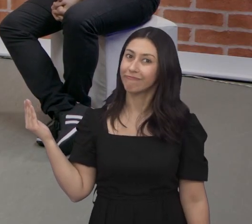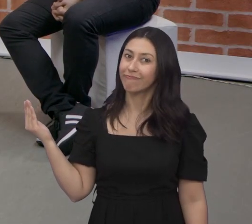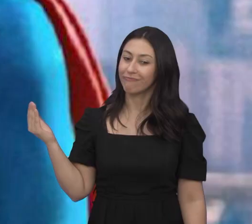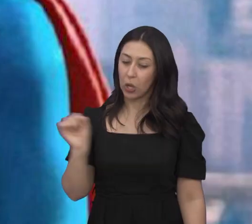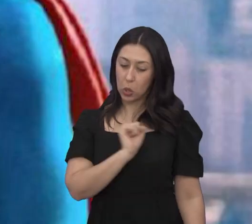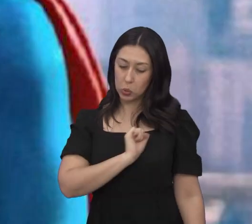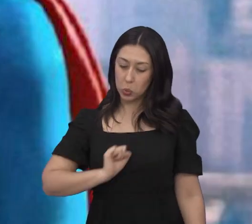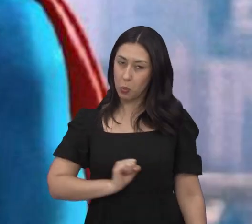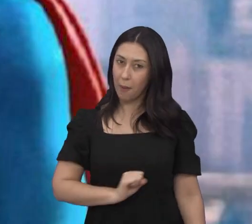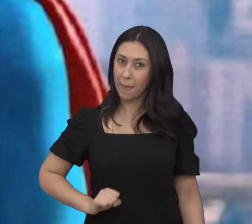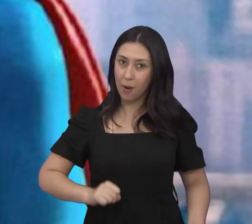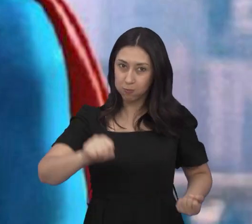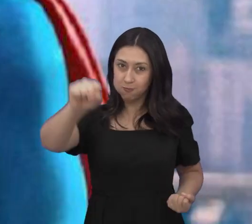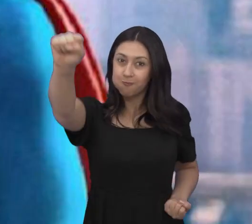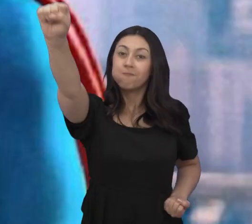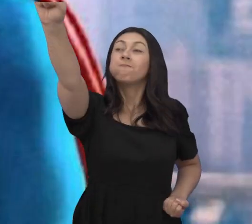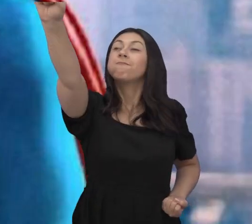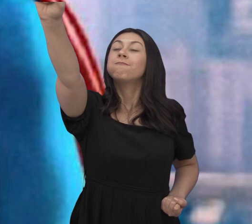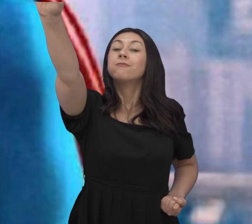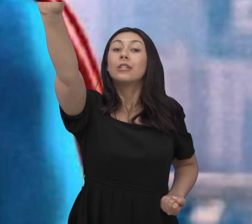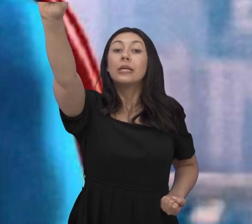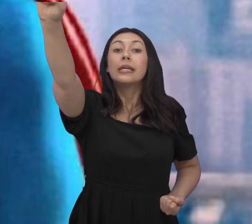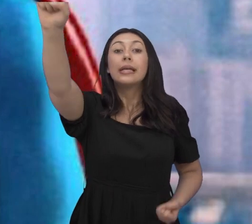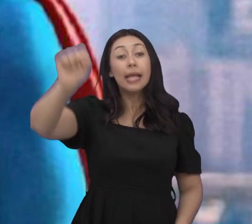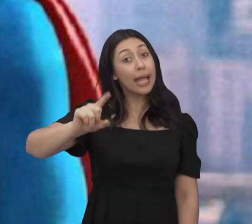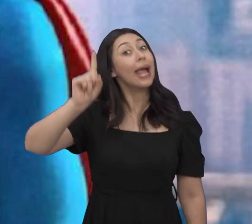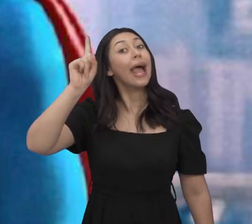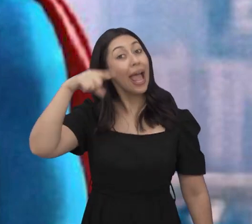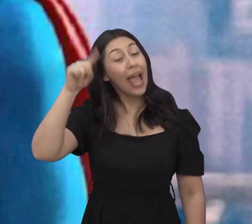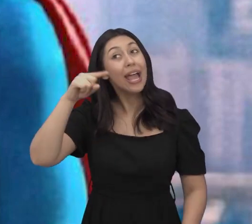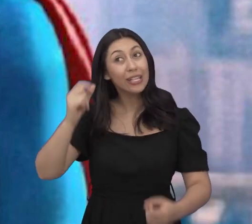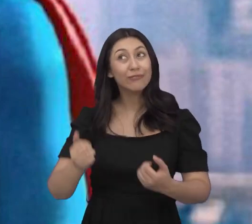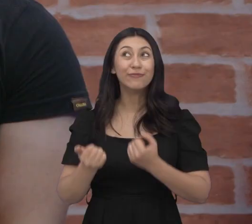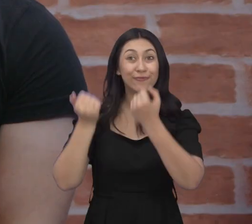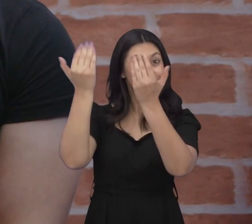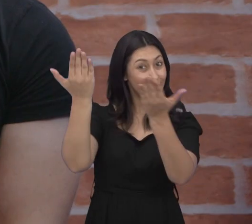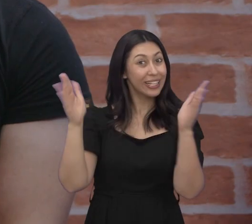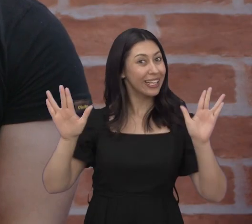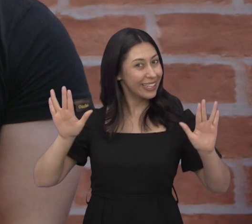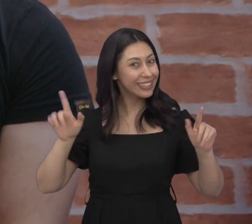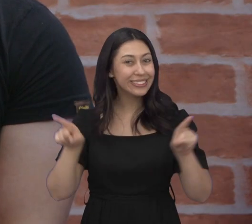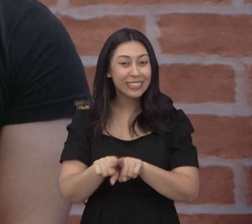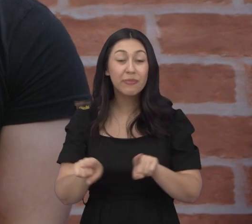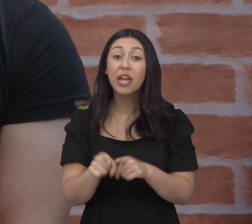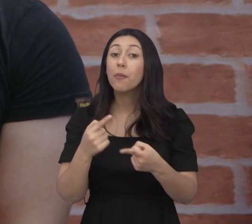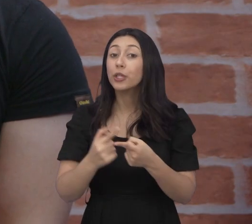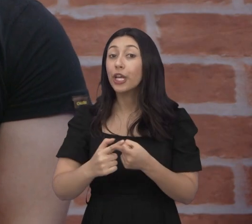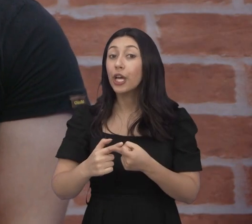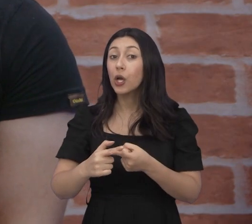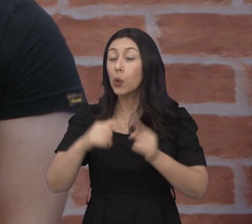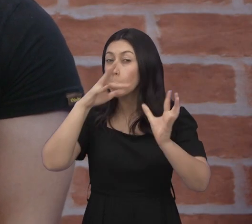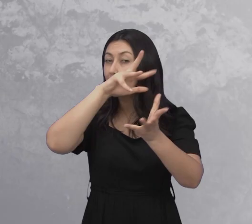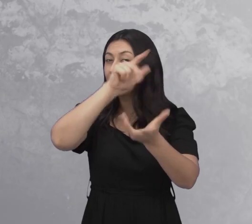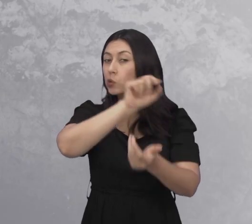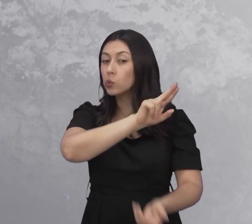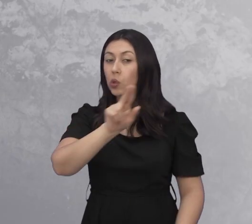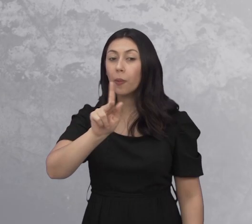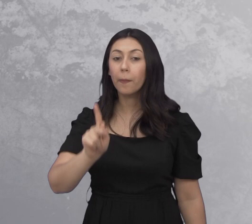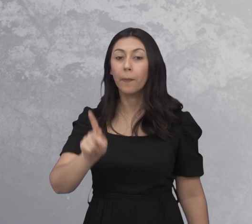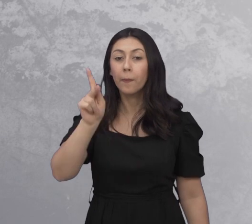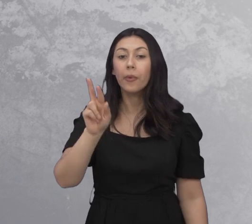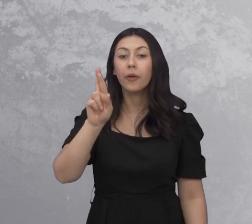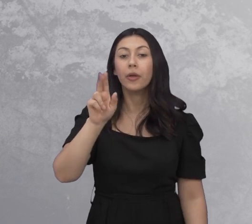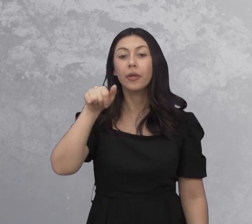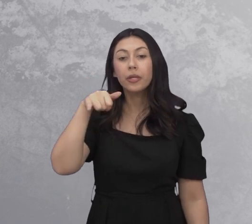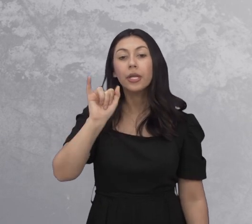Vamos você ver. ou não. O Super-Homem é um extraterrestre, porque ele veio do planeta Krypton. Mas, na primeira